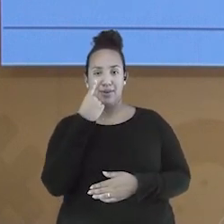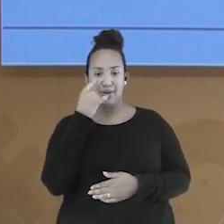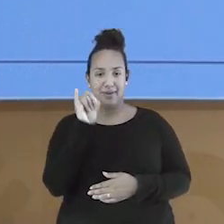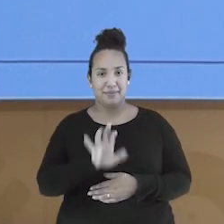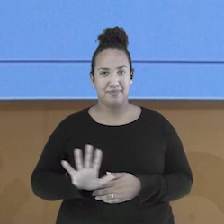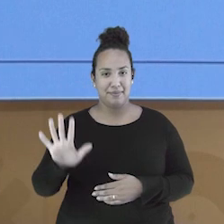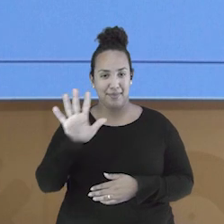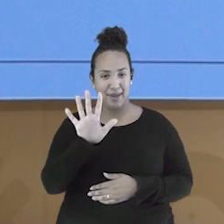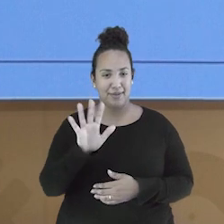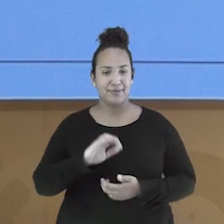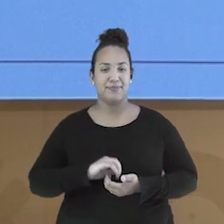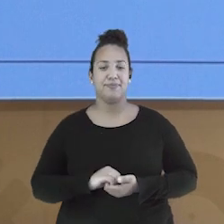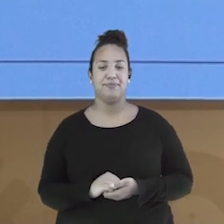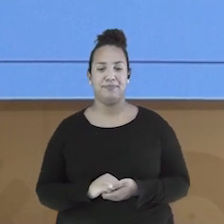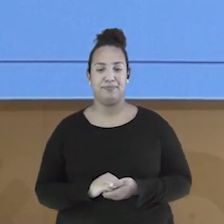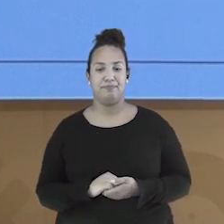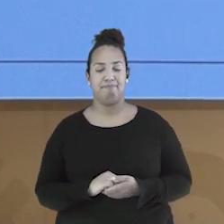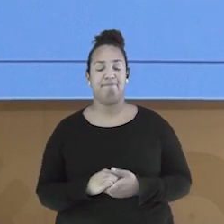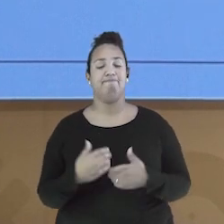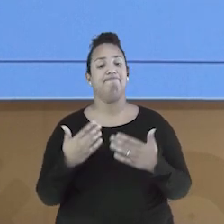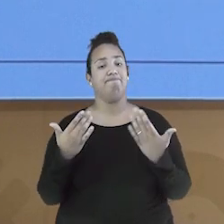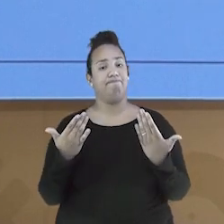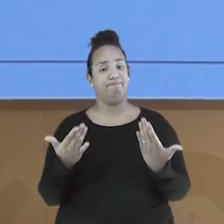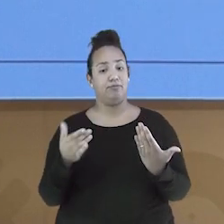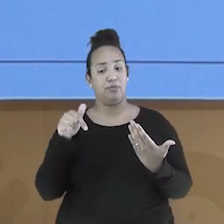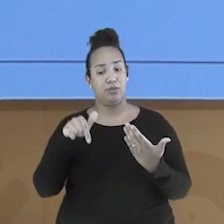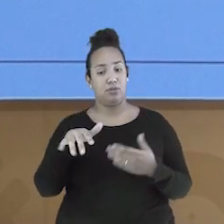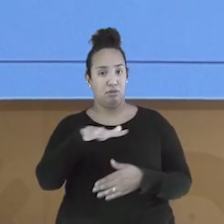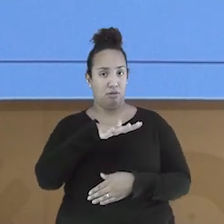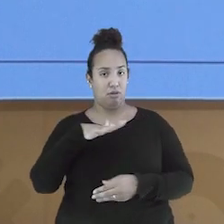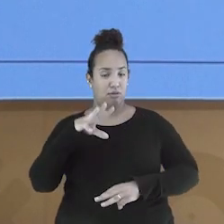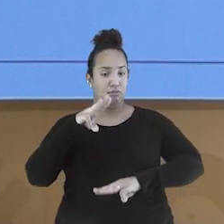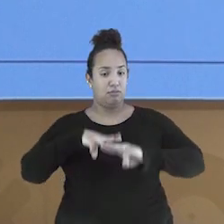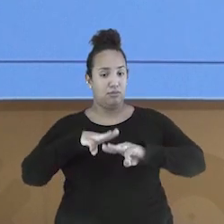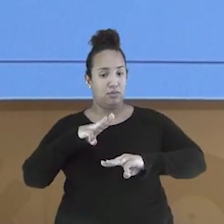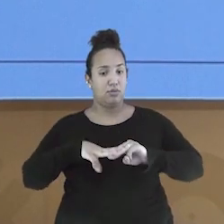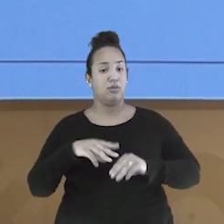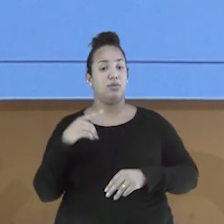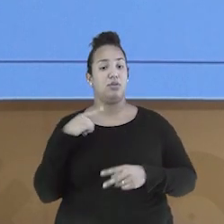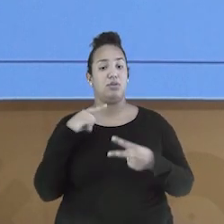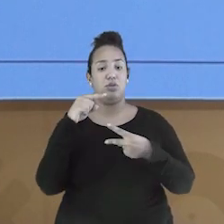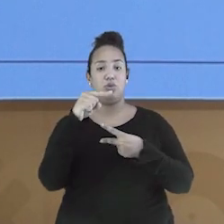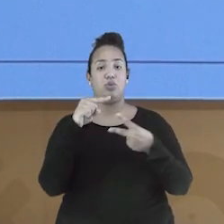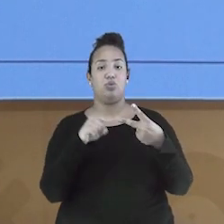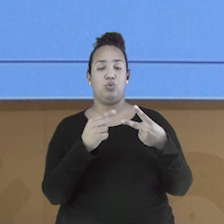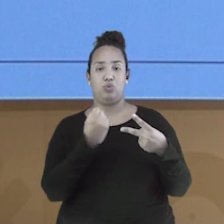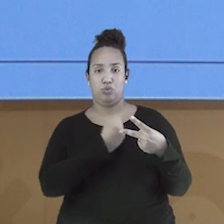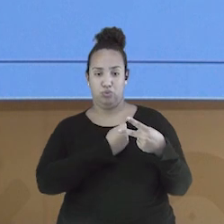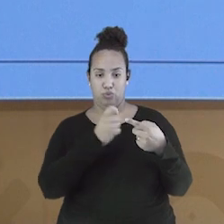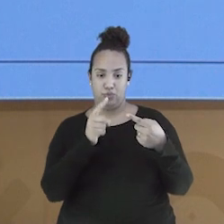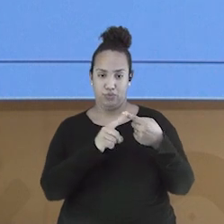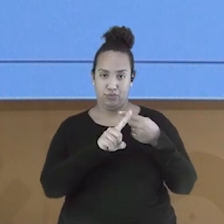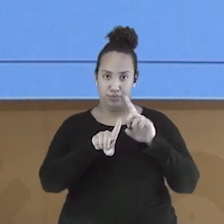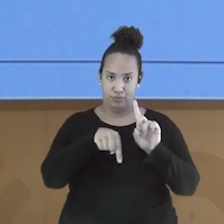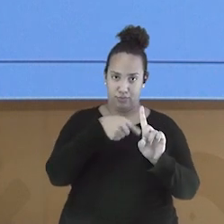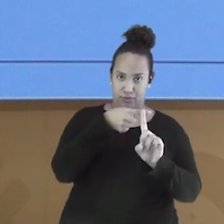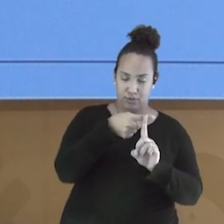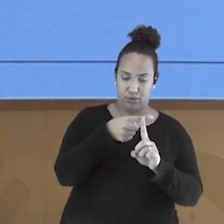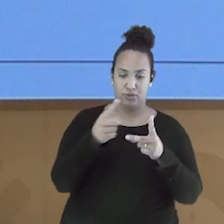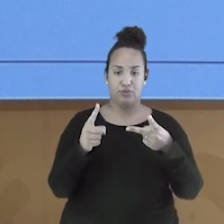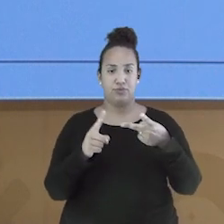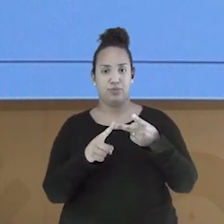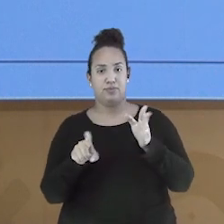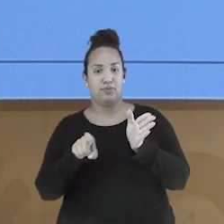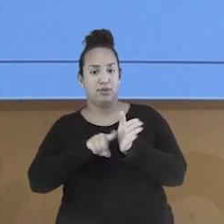conjunto. De forma geral, na matemática existem 2 tipos de números: os positivos e os